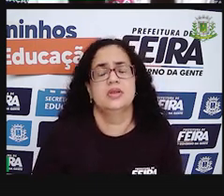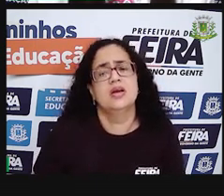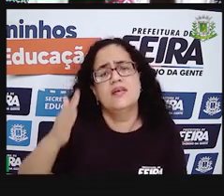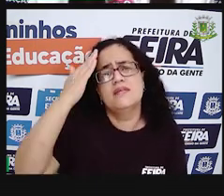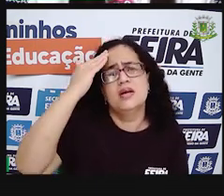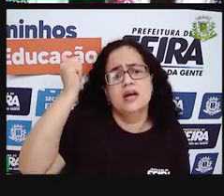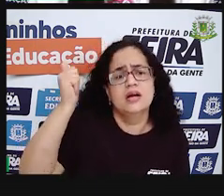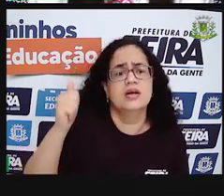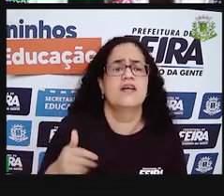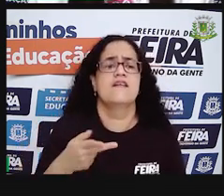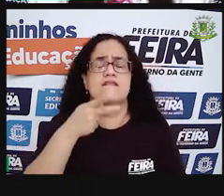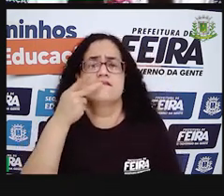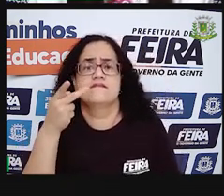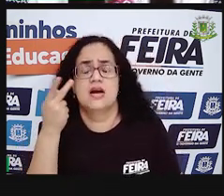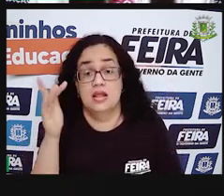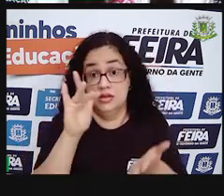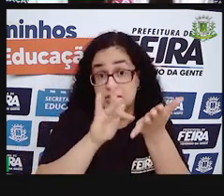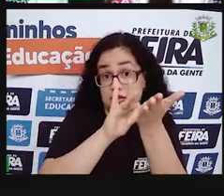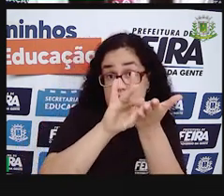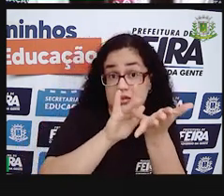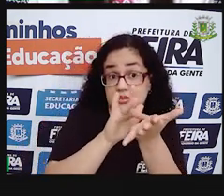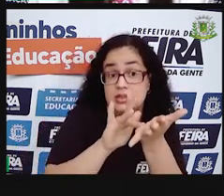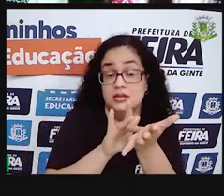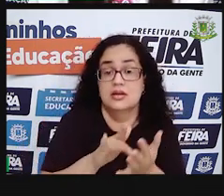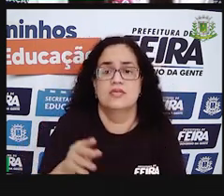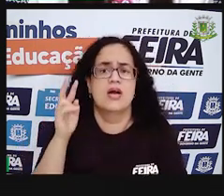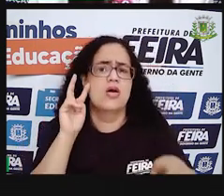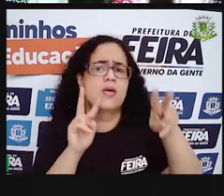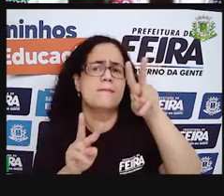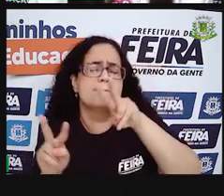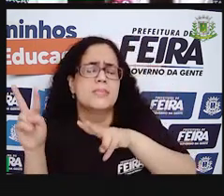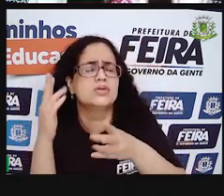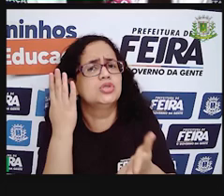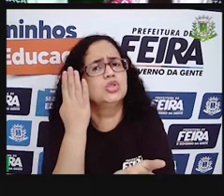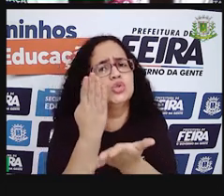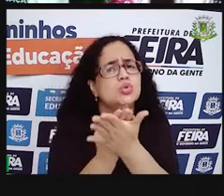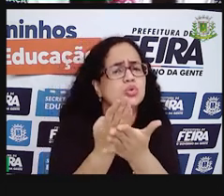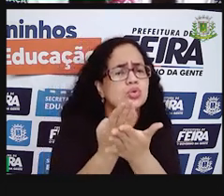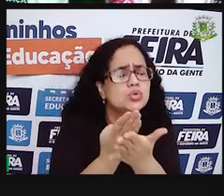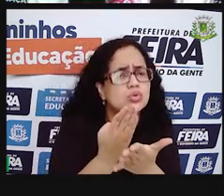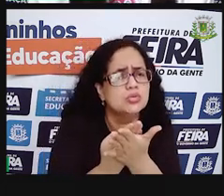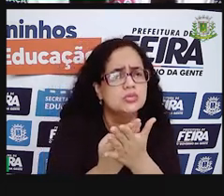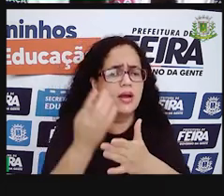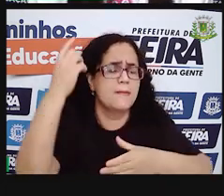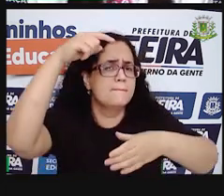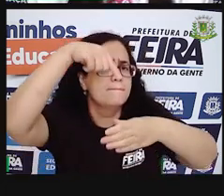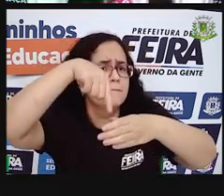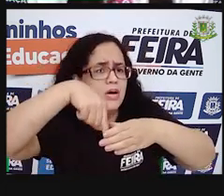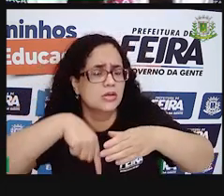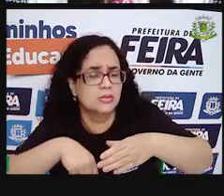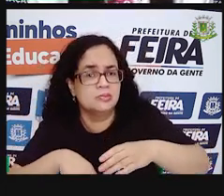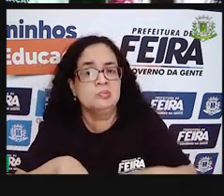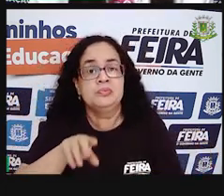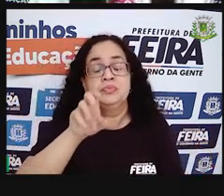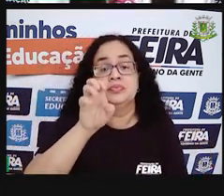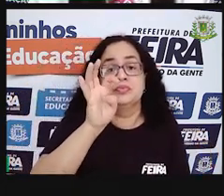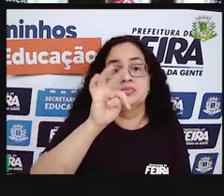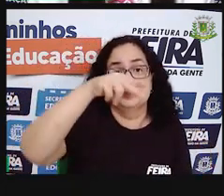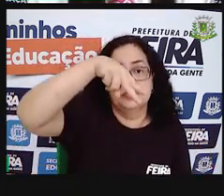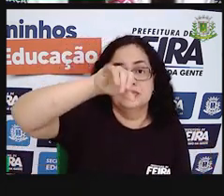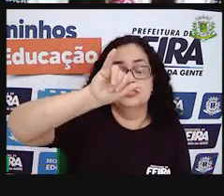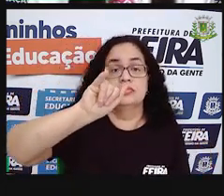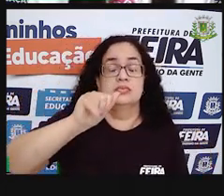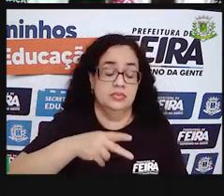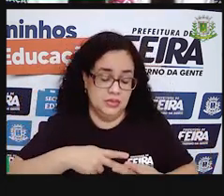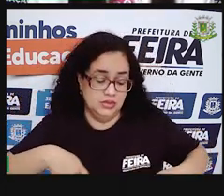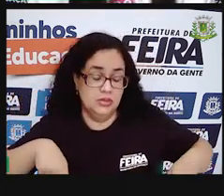E aí, quando a gente fala em cigano, é interessante a gente observar, estudar um pouquinho dessa etnia, desse povo, não é?